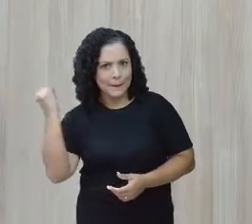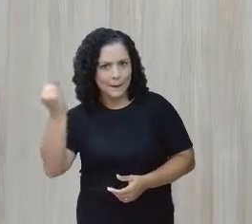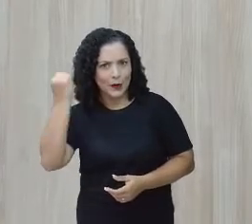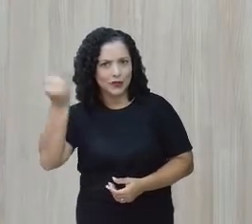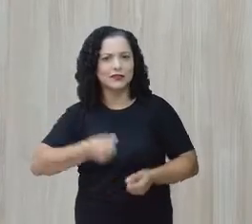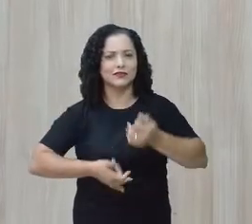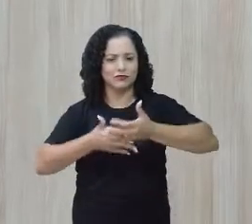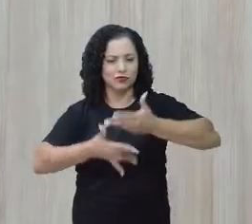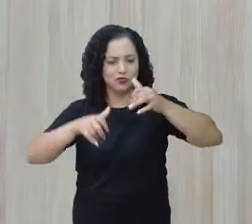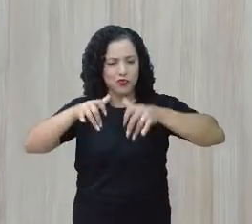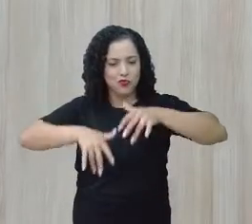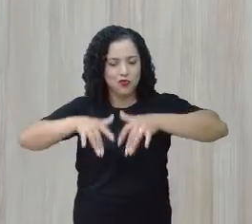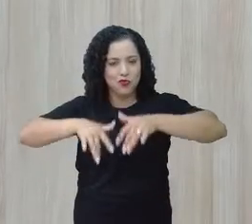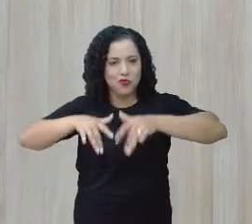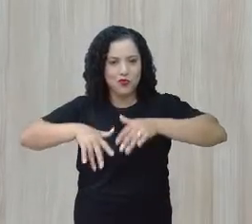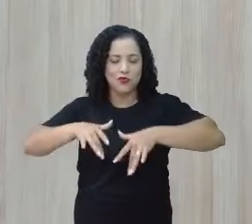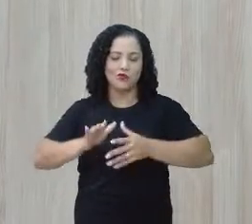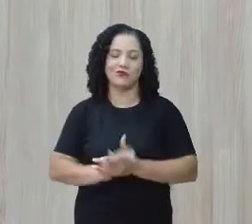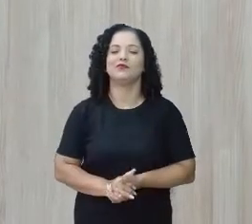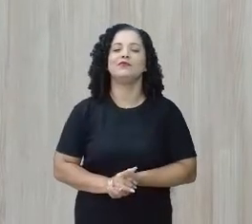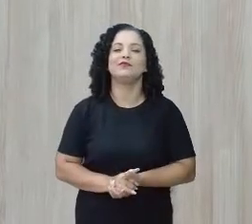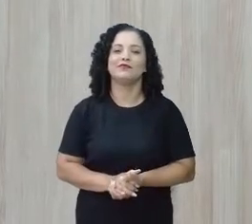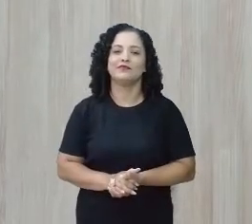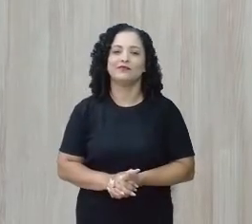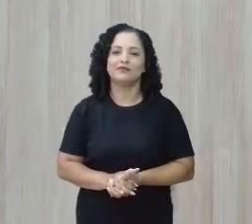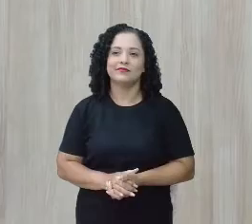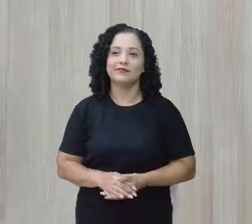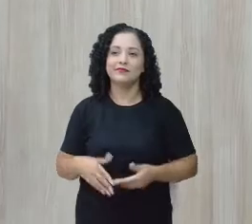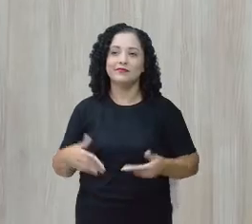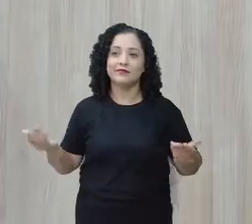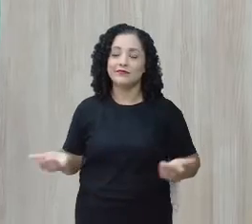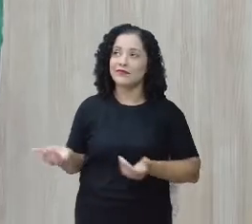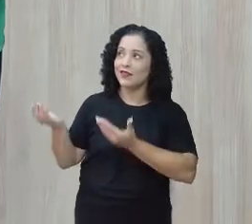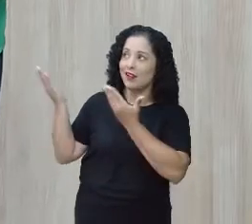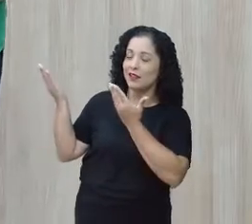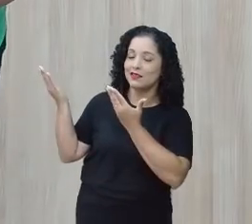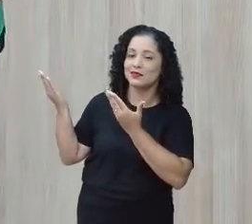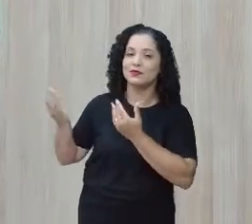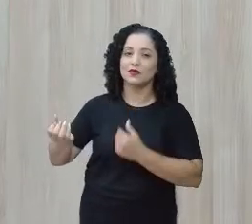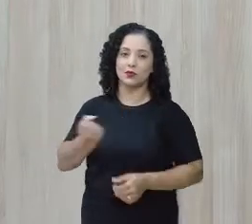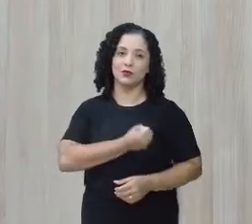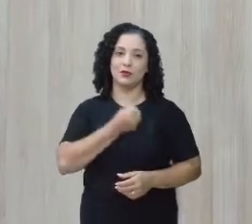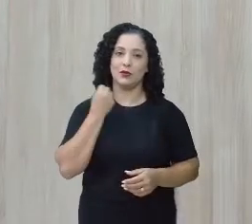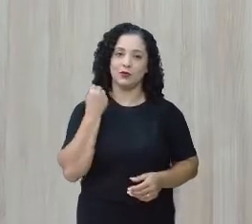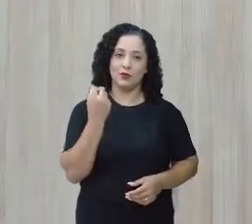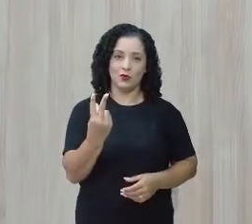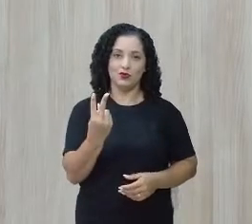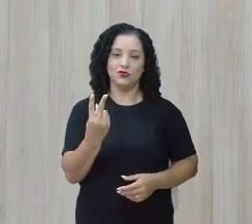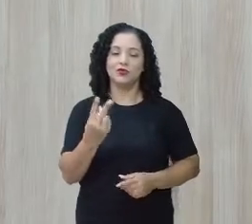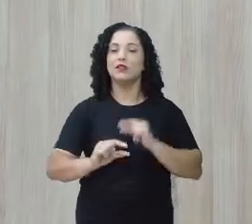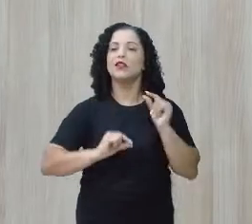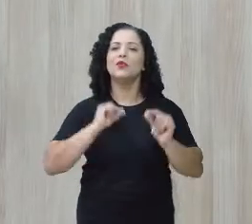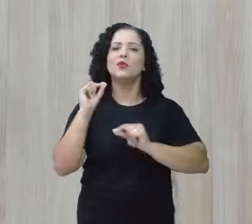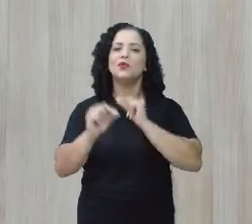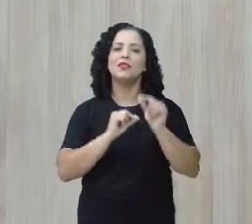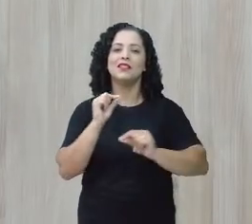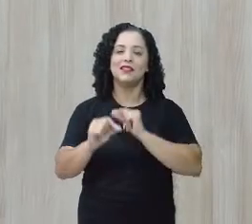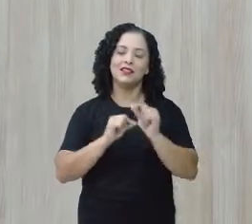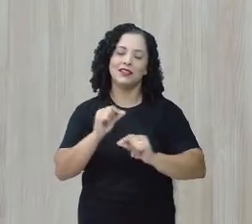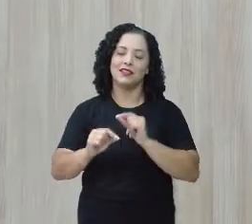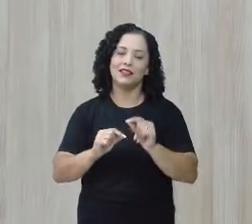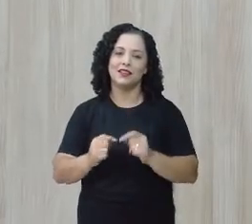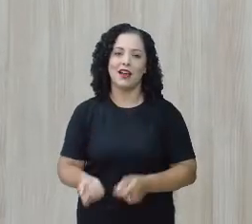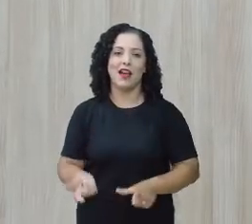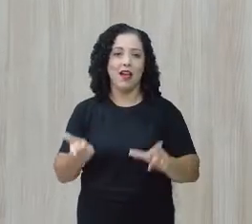chat. Vamos botar aí no chat. Então, essa que vale é a questão 2. Então, na questão 2, se vocês forem responder, coloquem aí